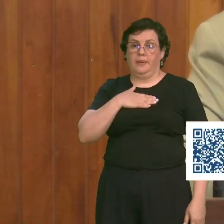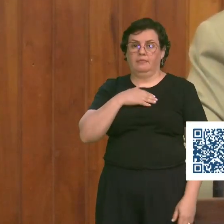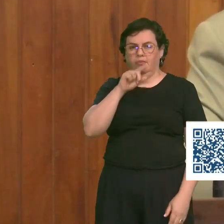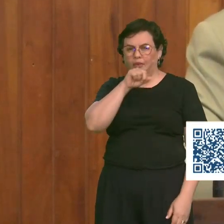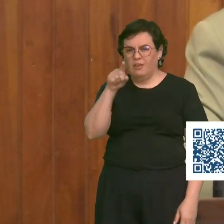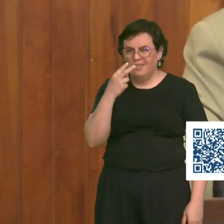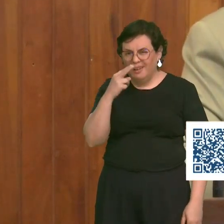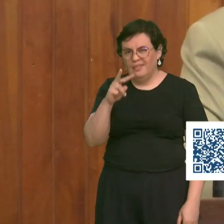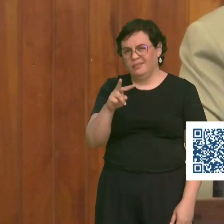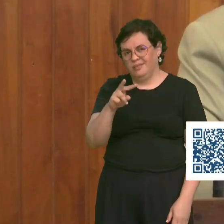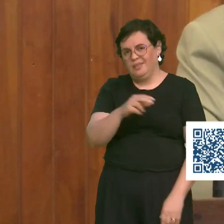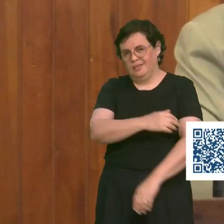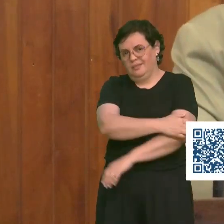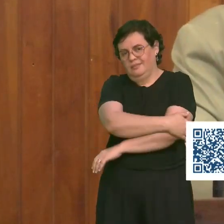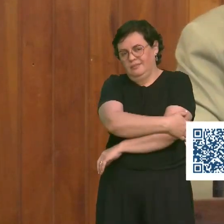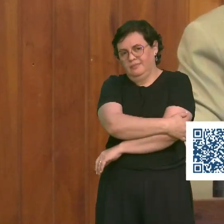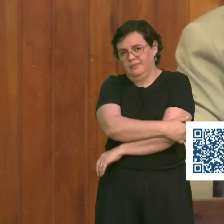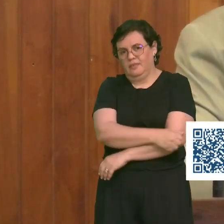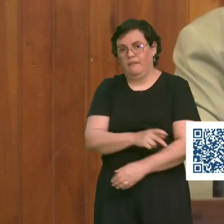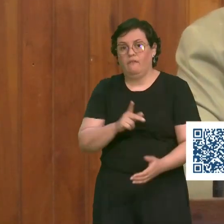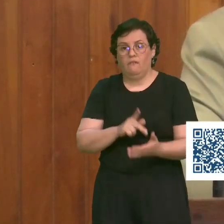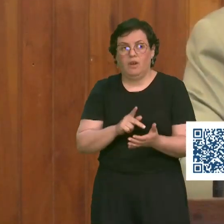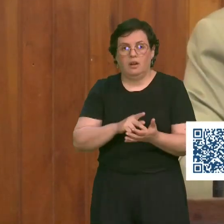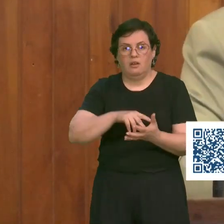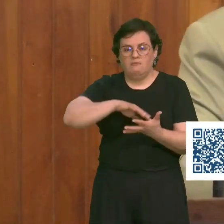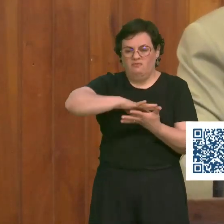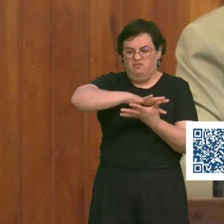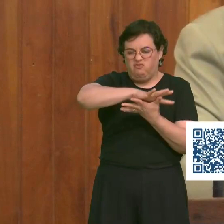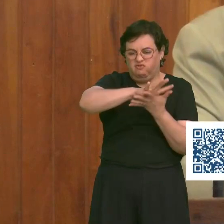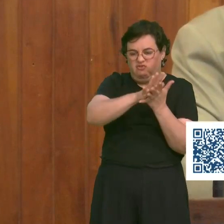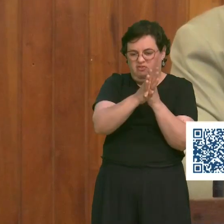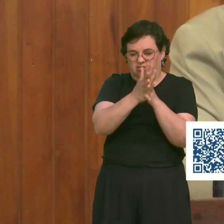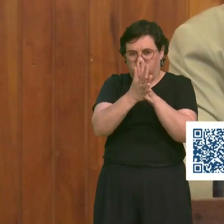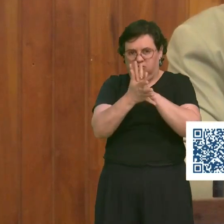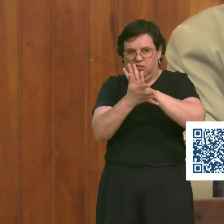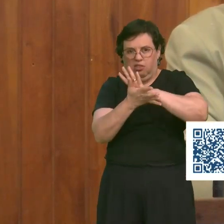vocês acompanharam o verdadeiro massacre